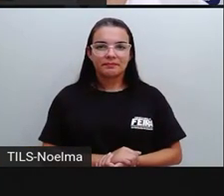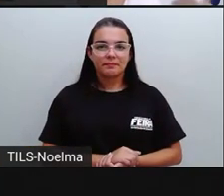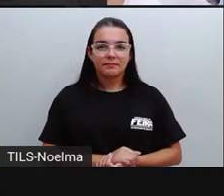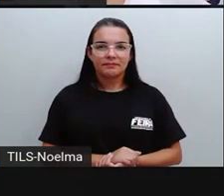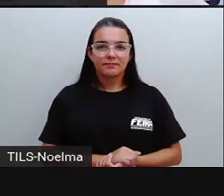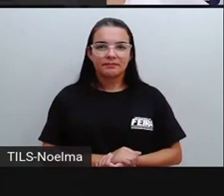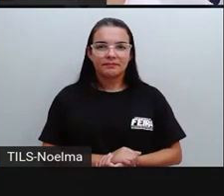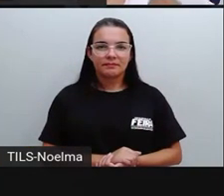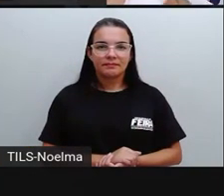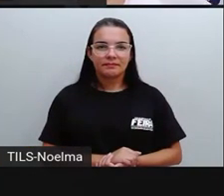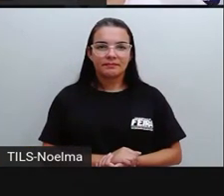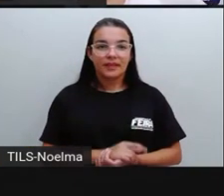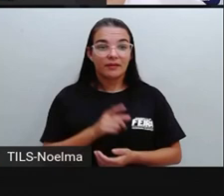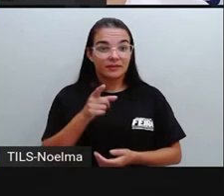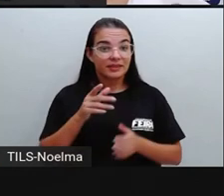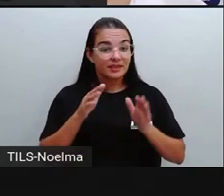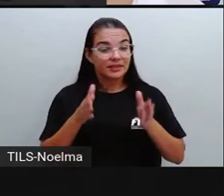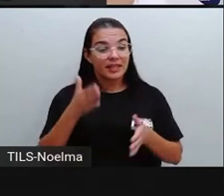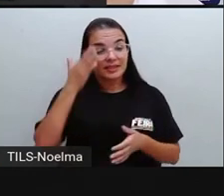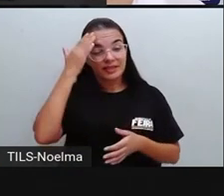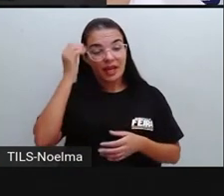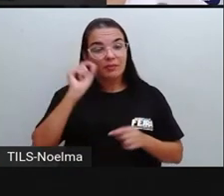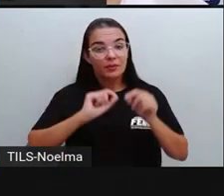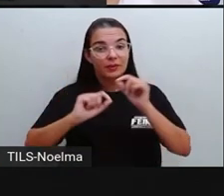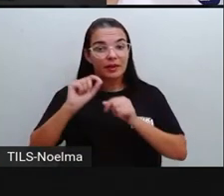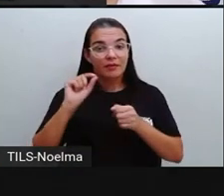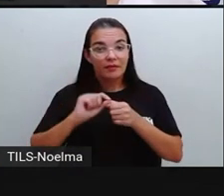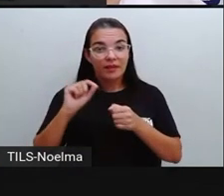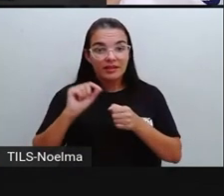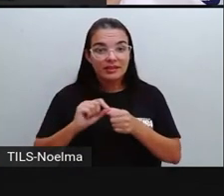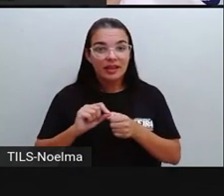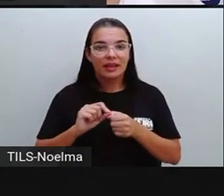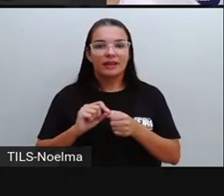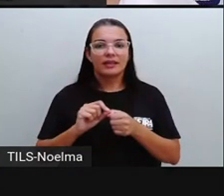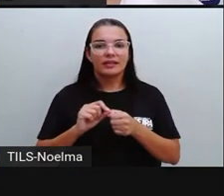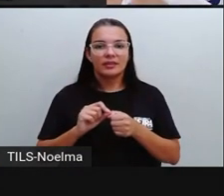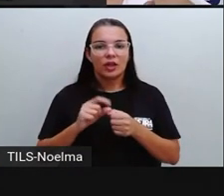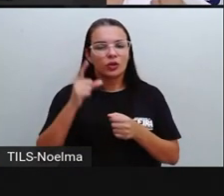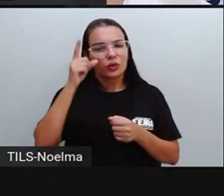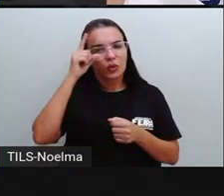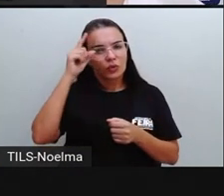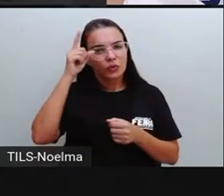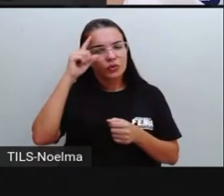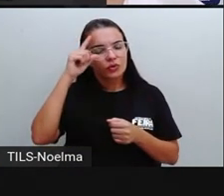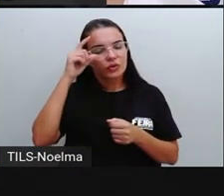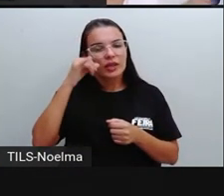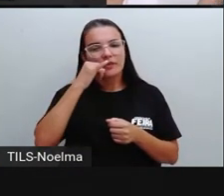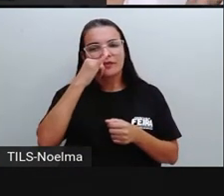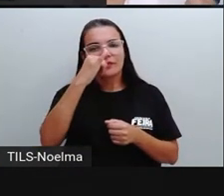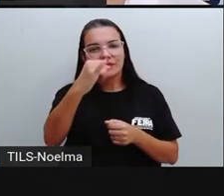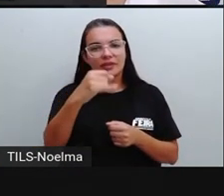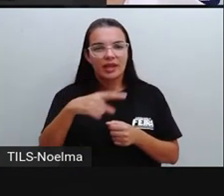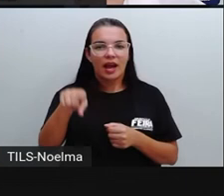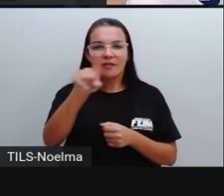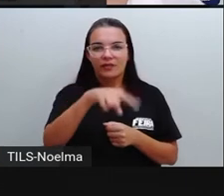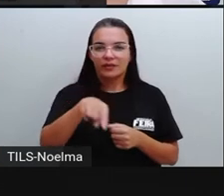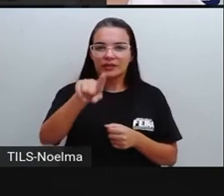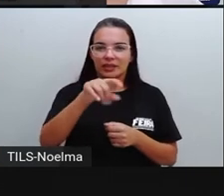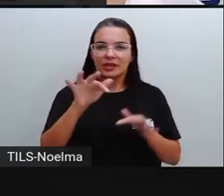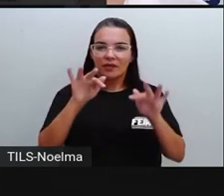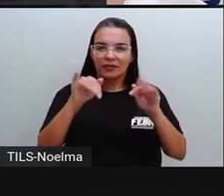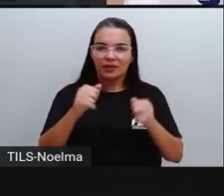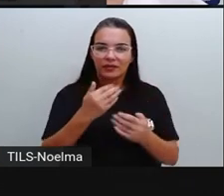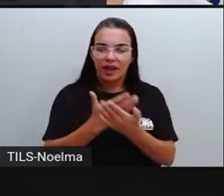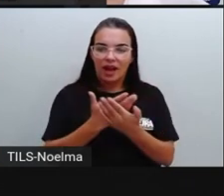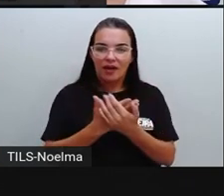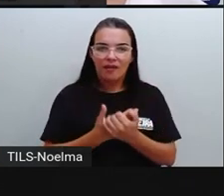E aí, você já sabe as recomendações que a Pro sempre vai deixando aqui no final da